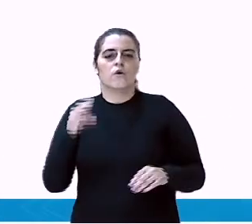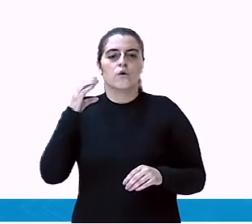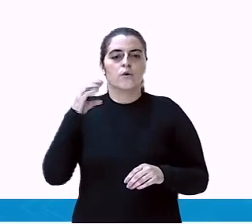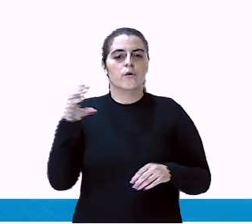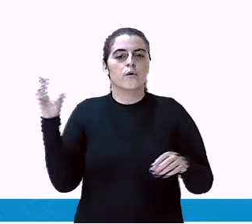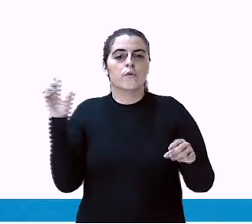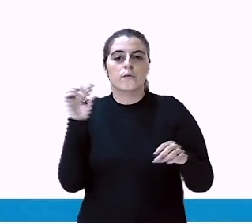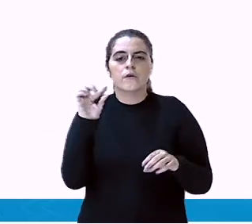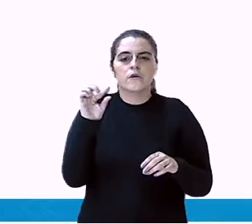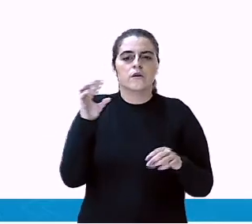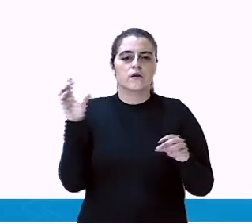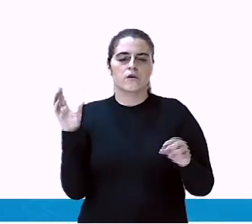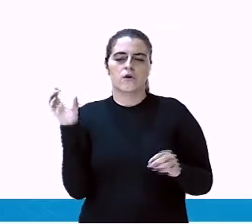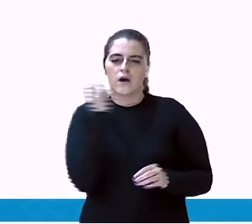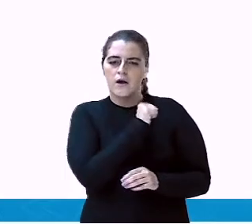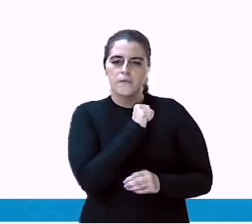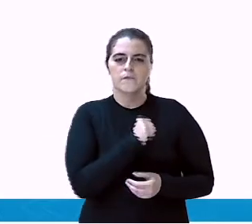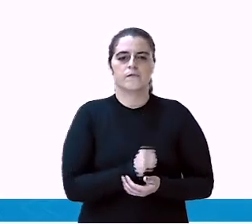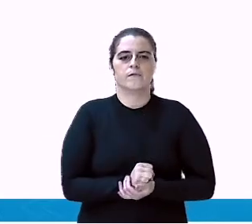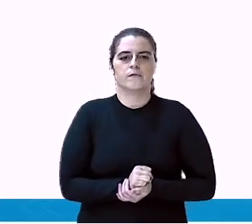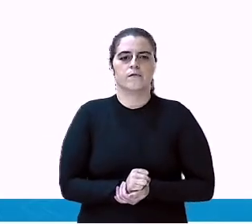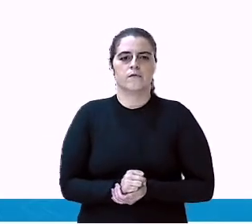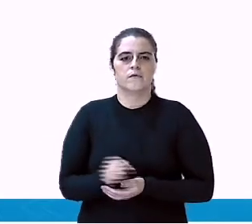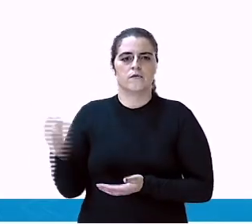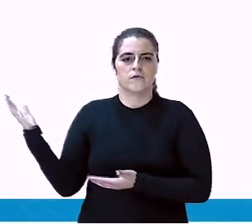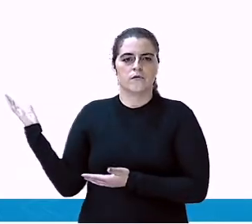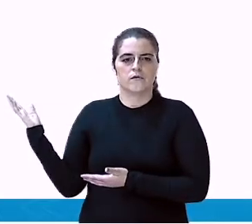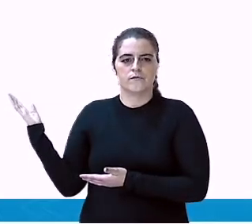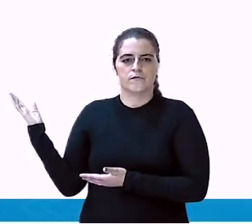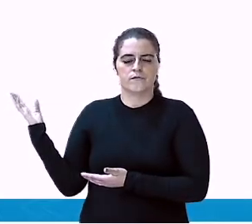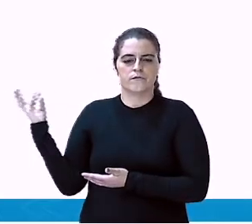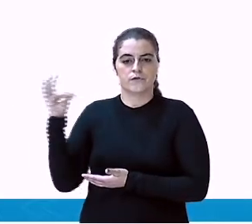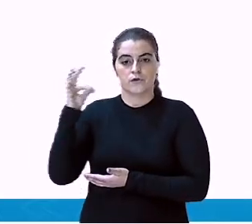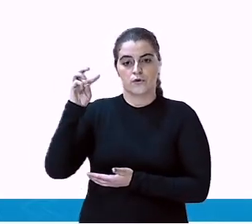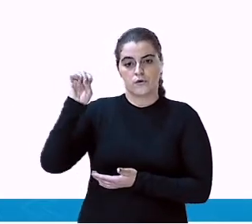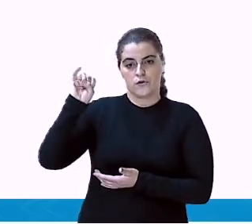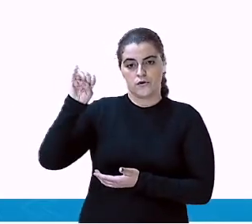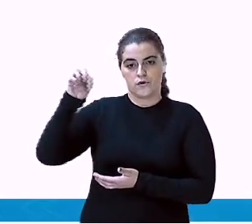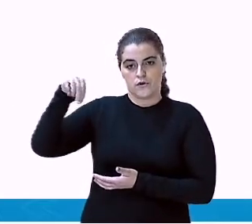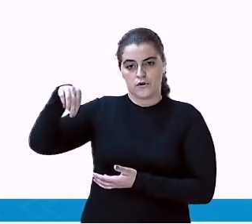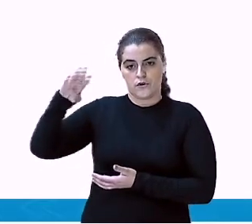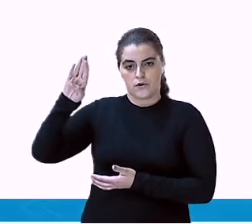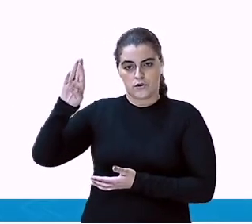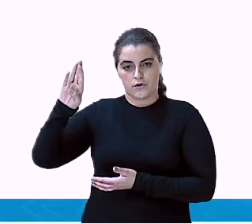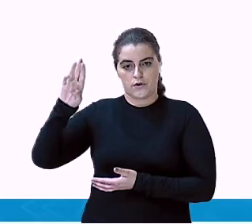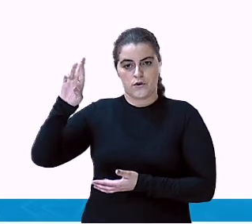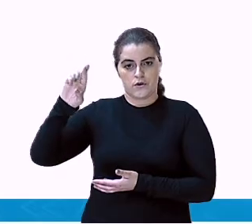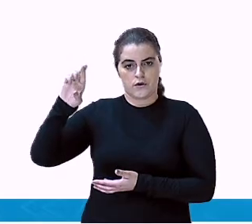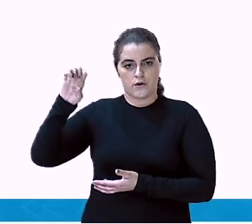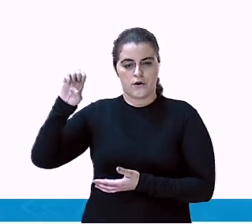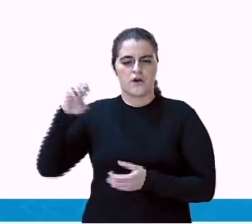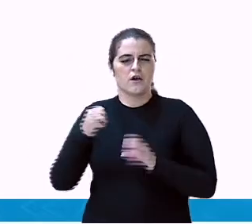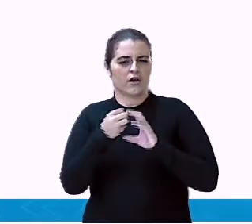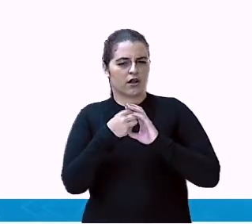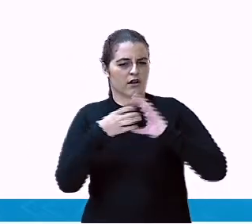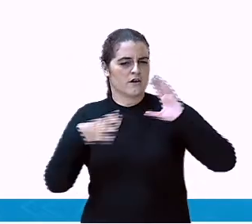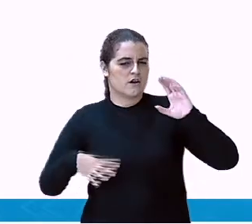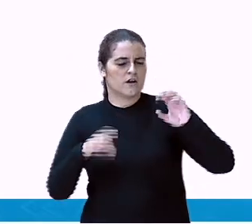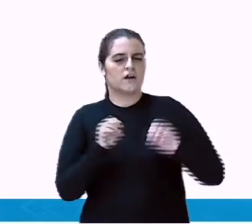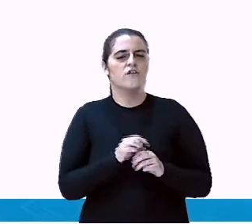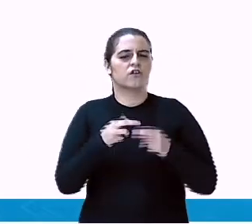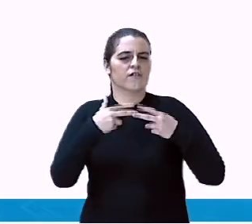é pequenininho. O timbre do som é o que caracteriza os diversos sons